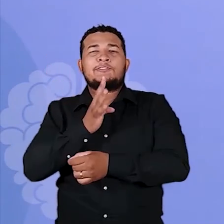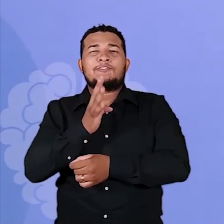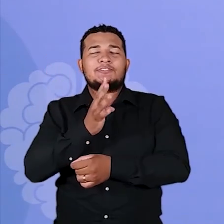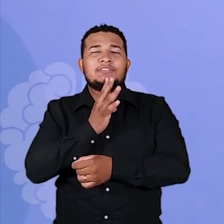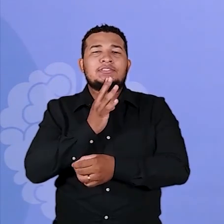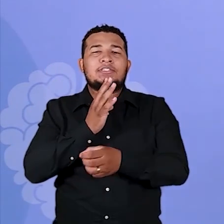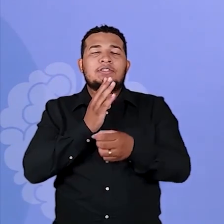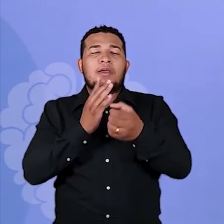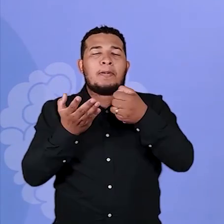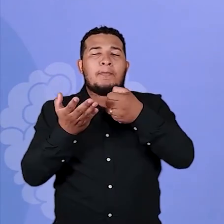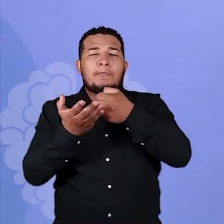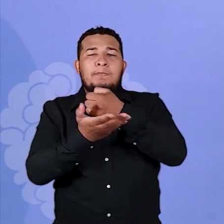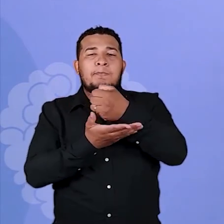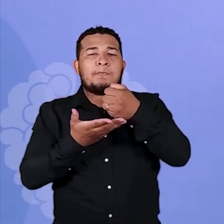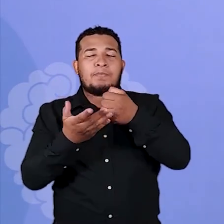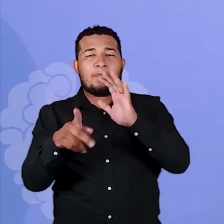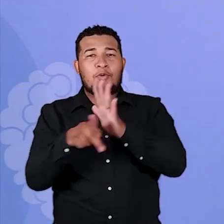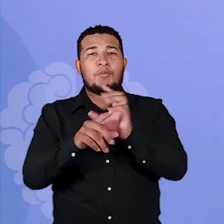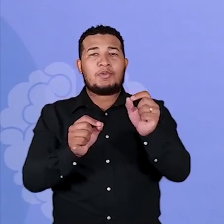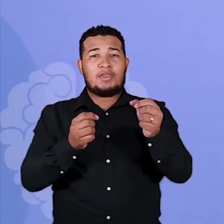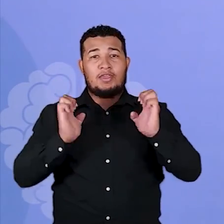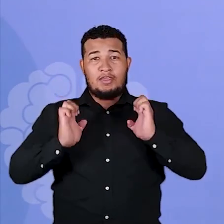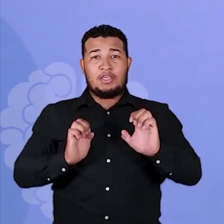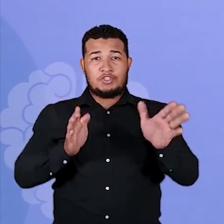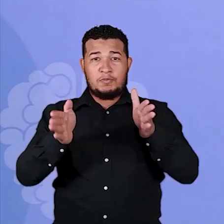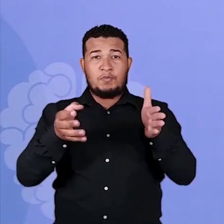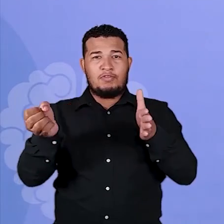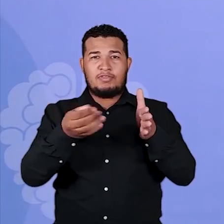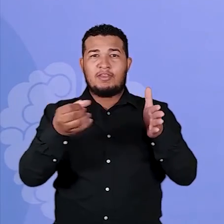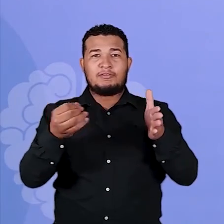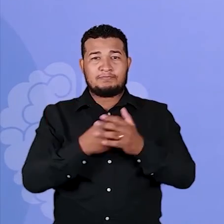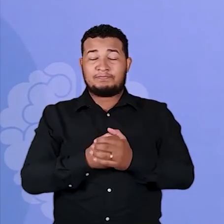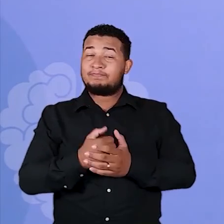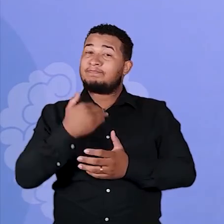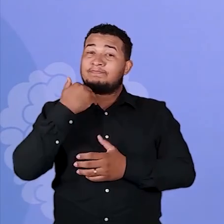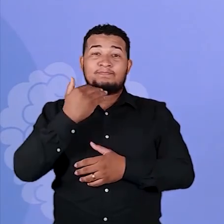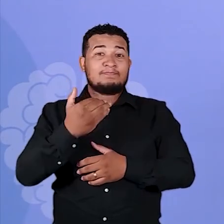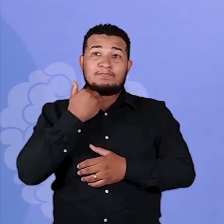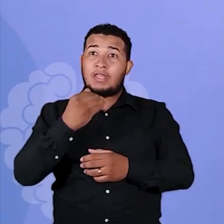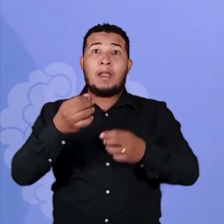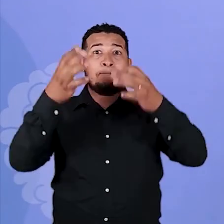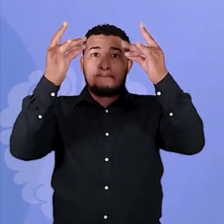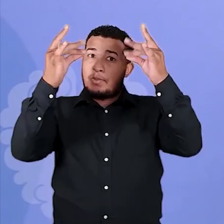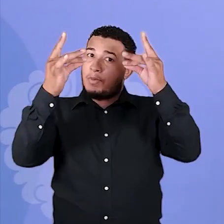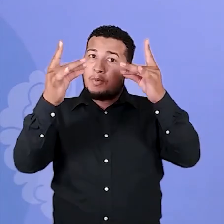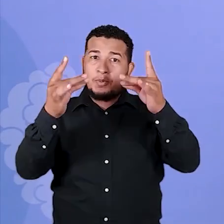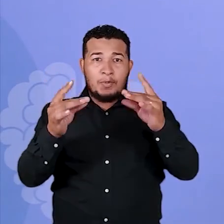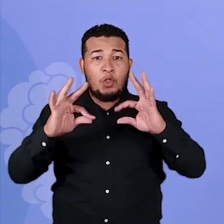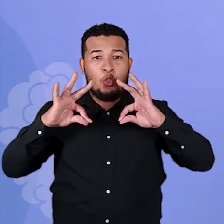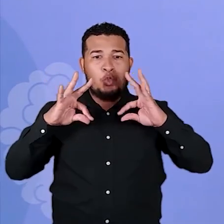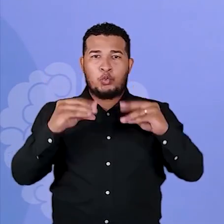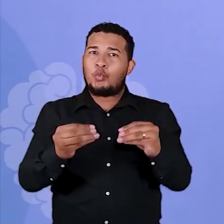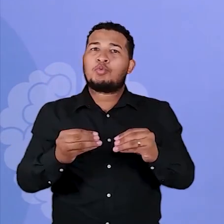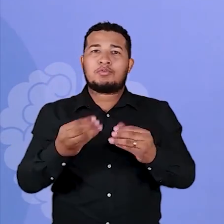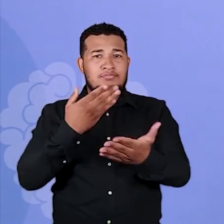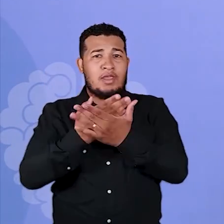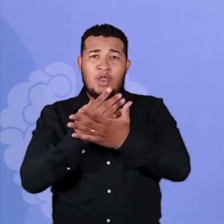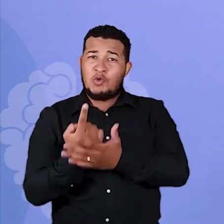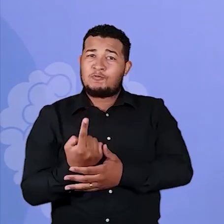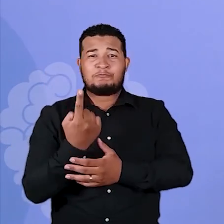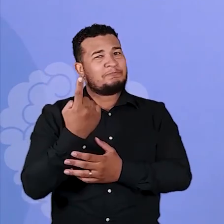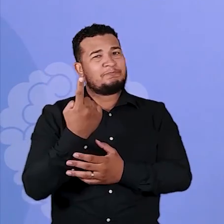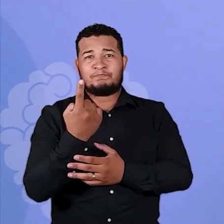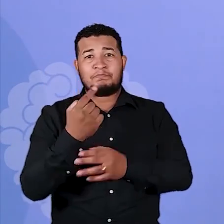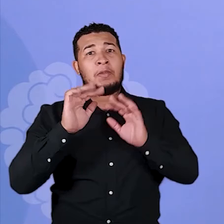conhecer um pouco da superfície de ética moderna. Não tem como a gente esgotar o assunto em